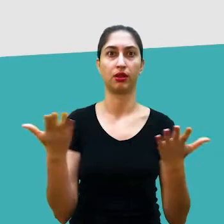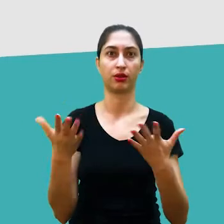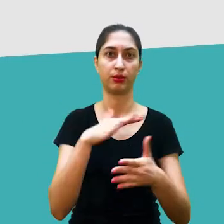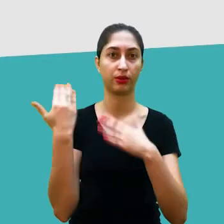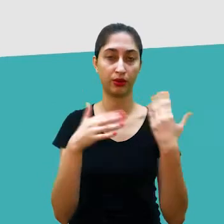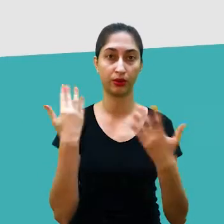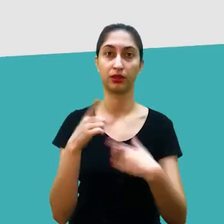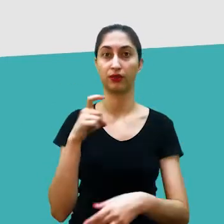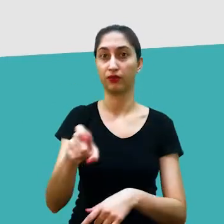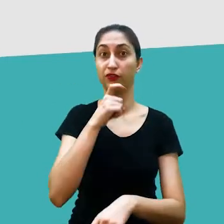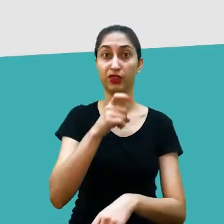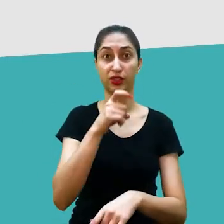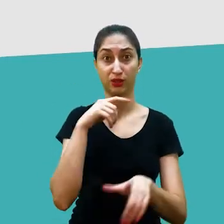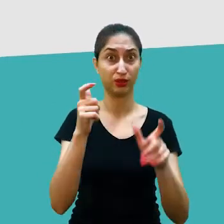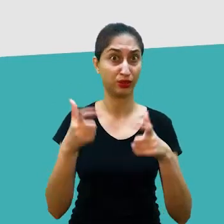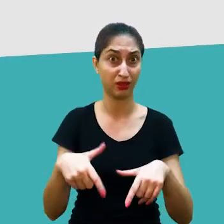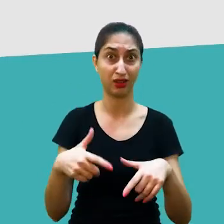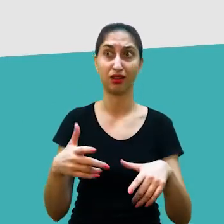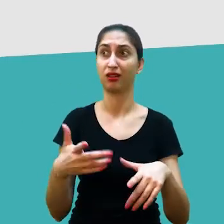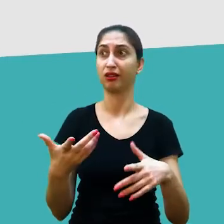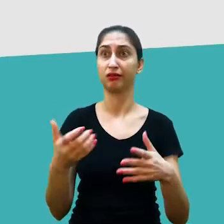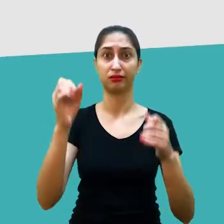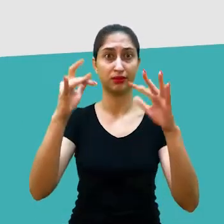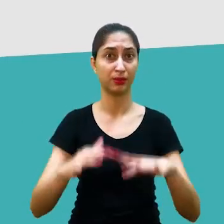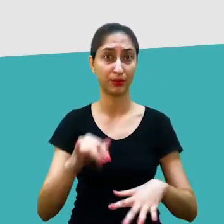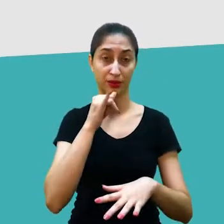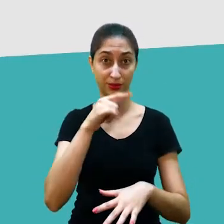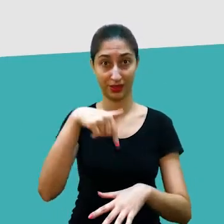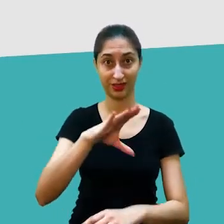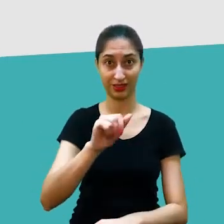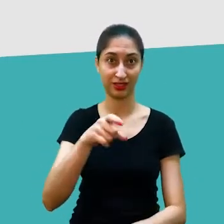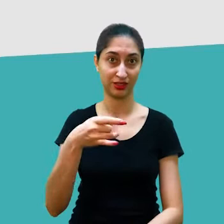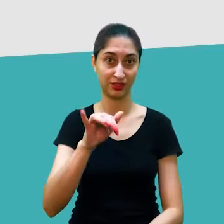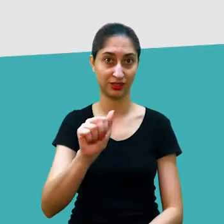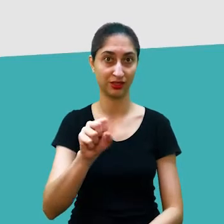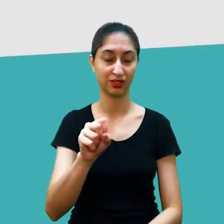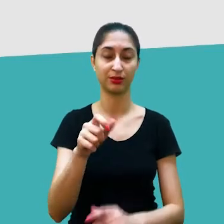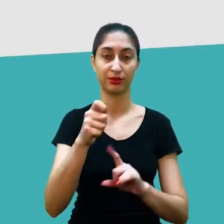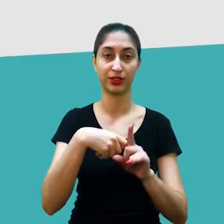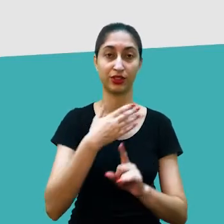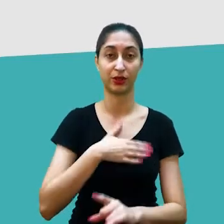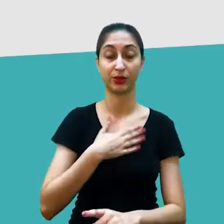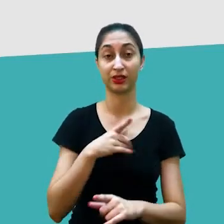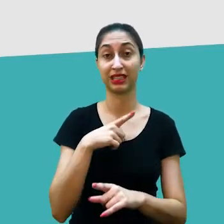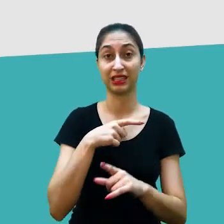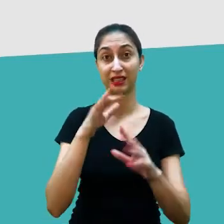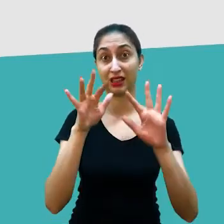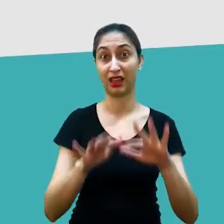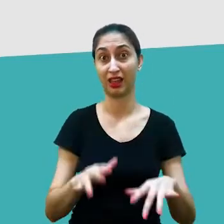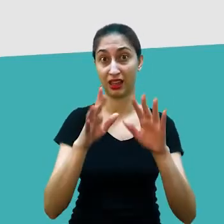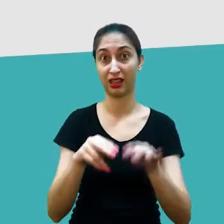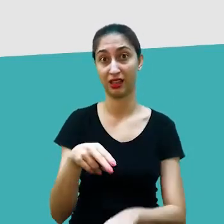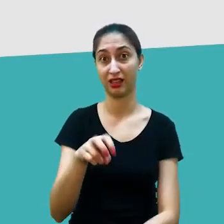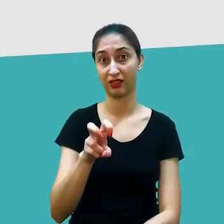frio em partes, nevou aqui em Caxias, né? No mês de agosto, quer dizer, nós temos